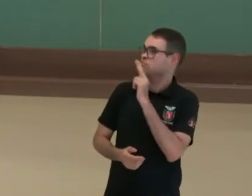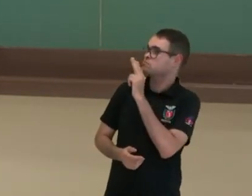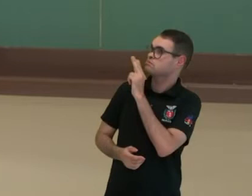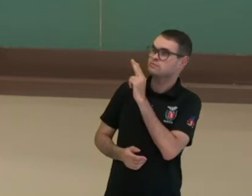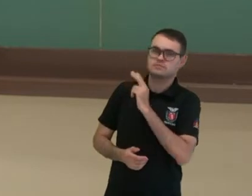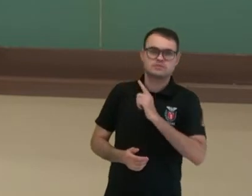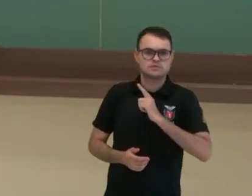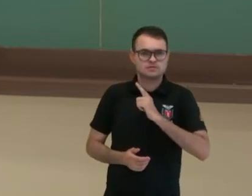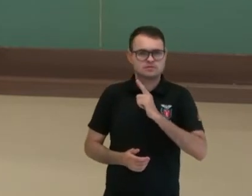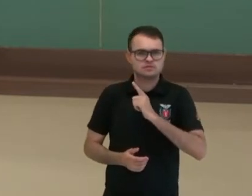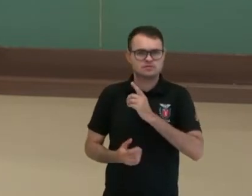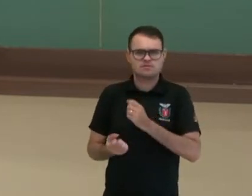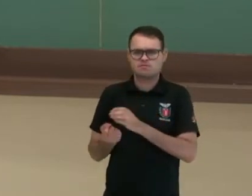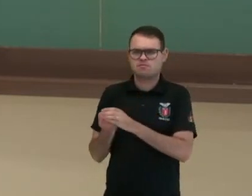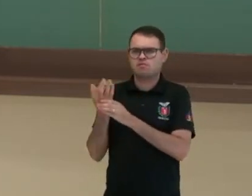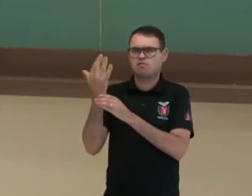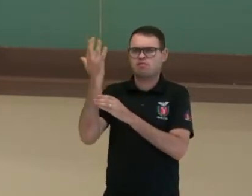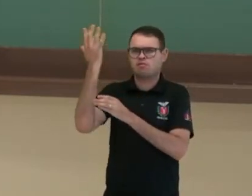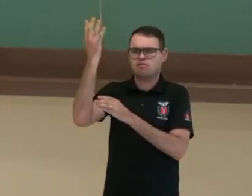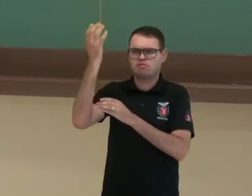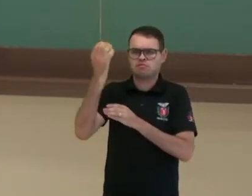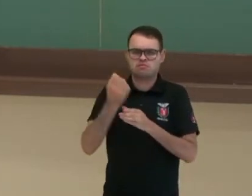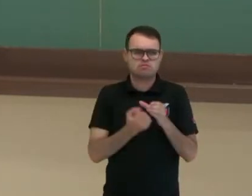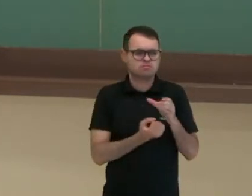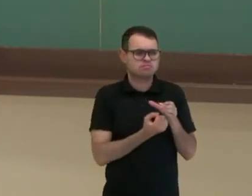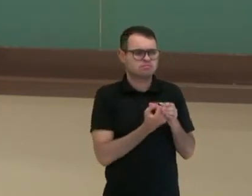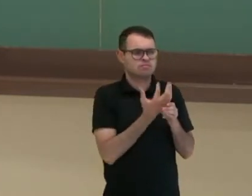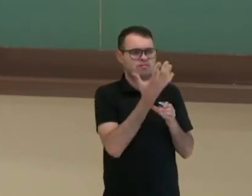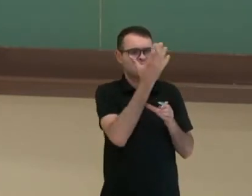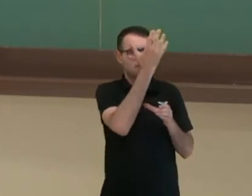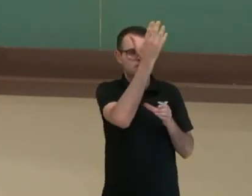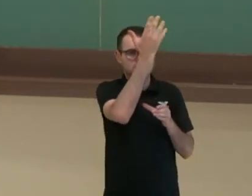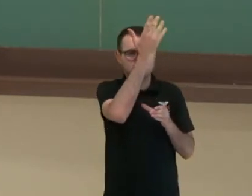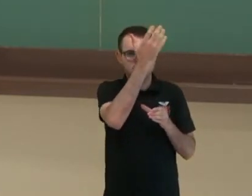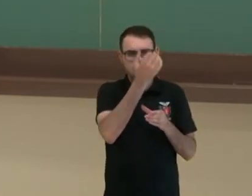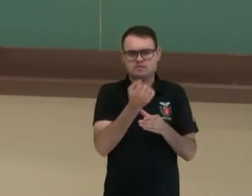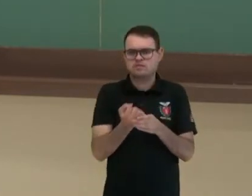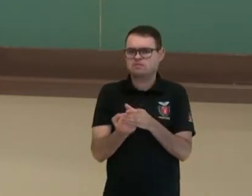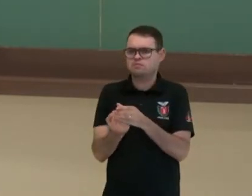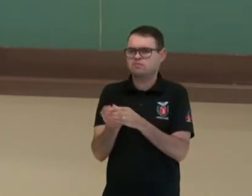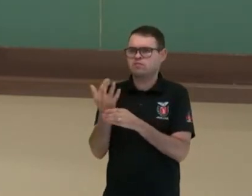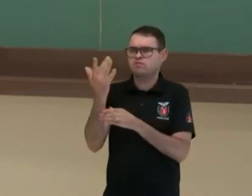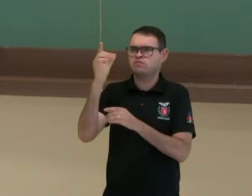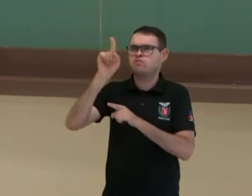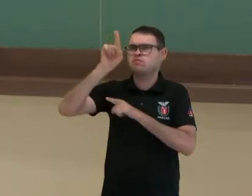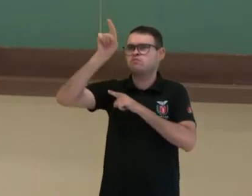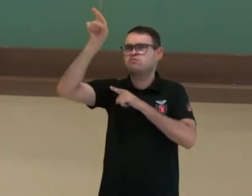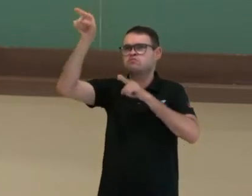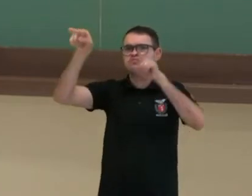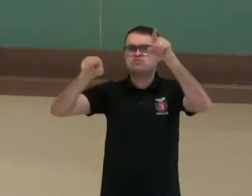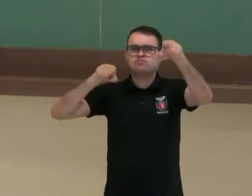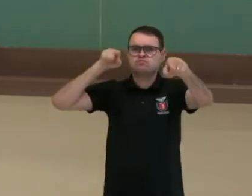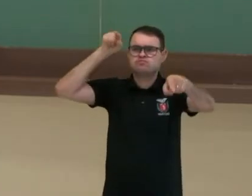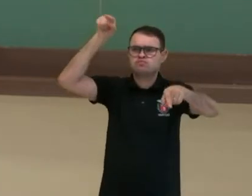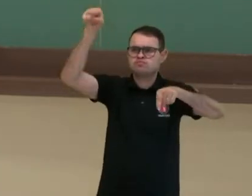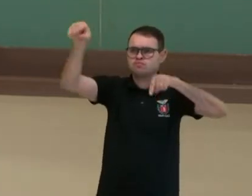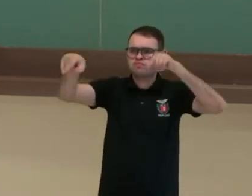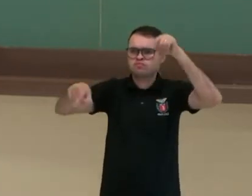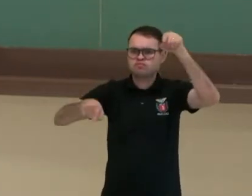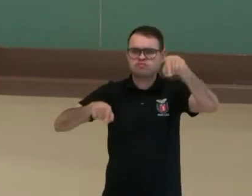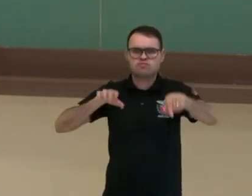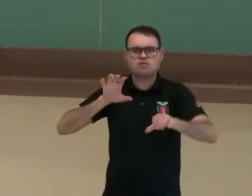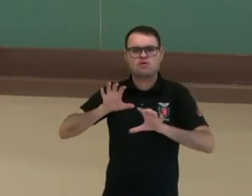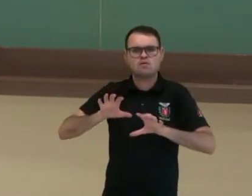tínhamos muitos vulcões entrando em erupção, que liberavam, expeliam alguns gases. E